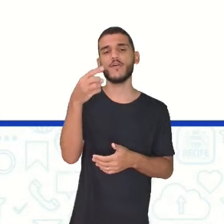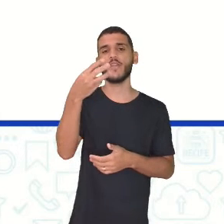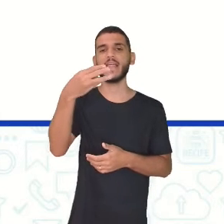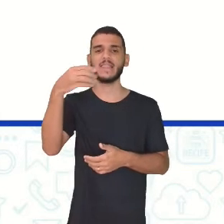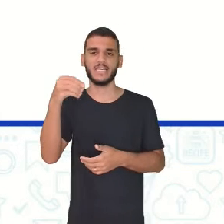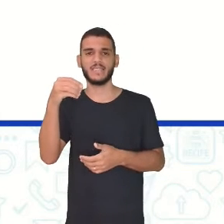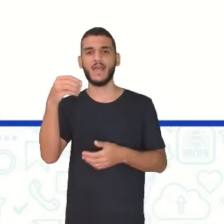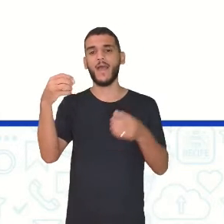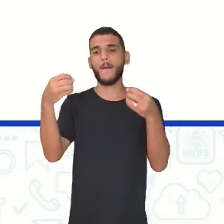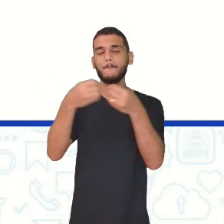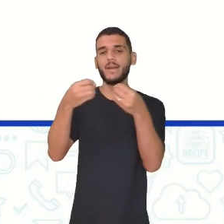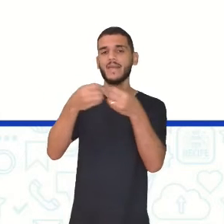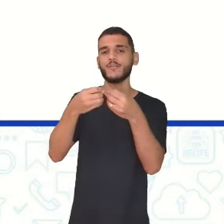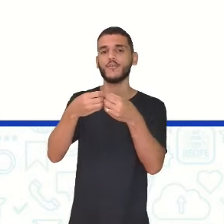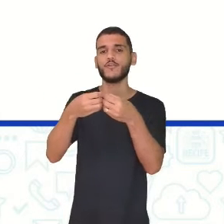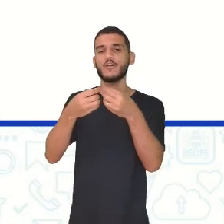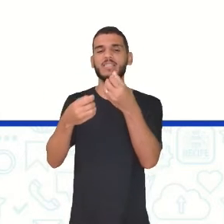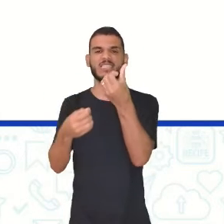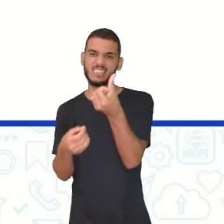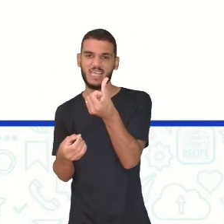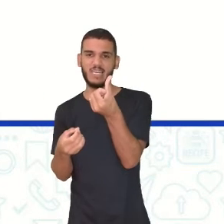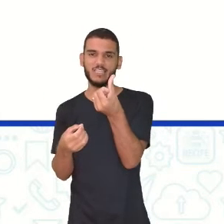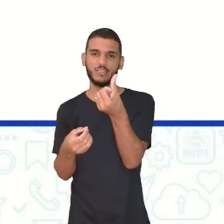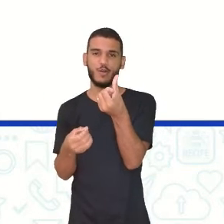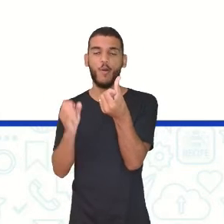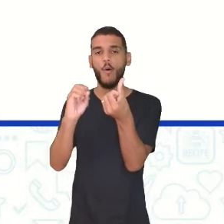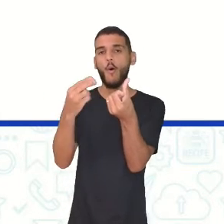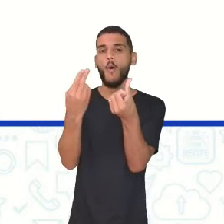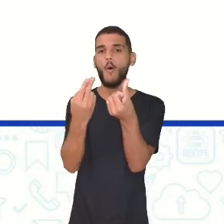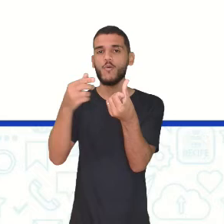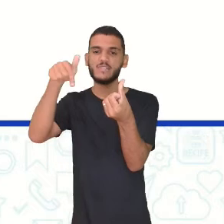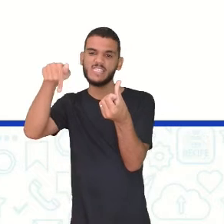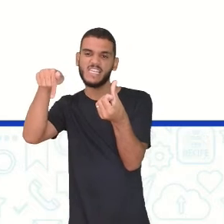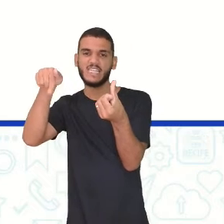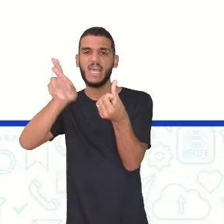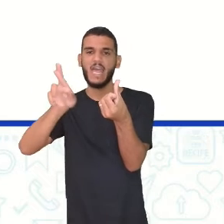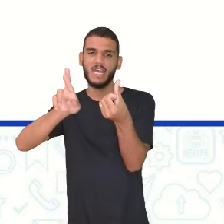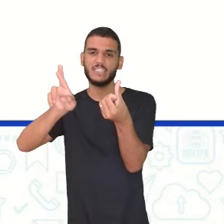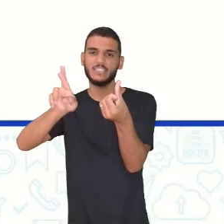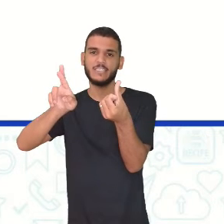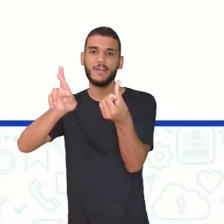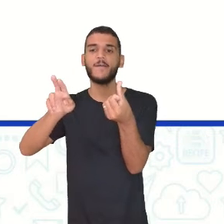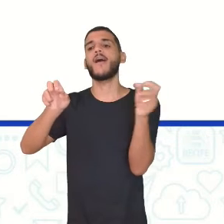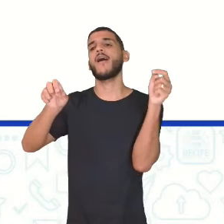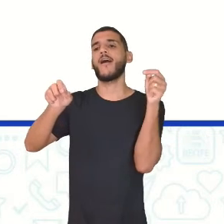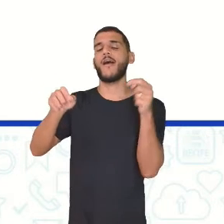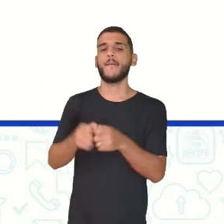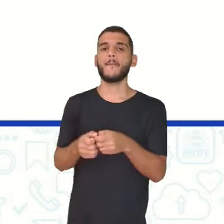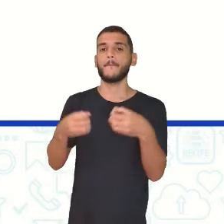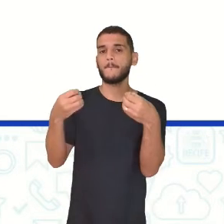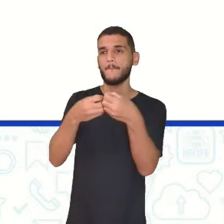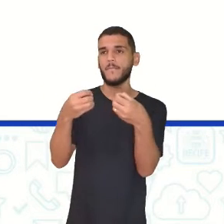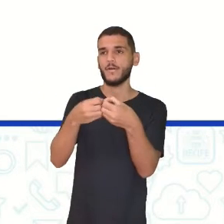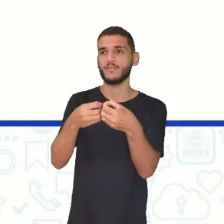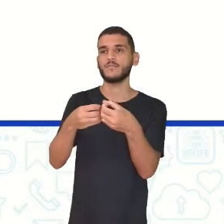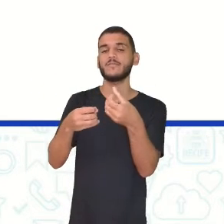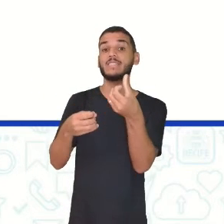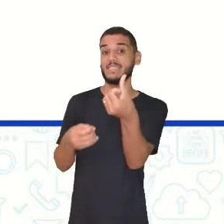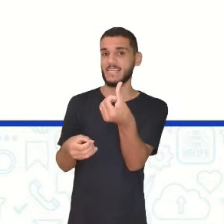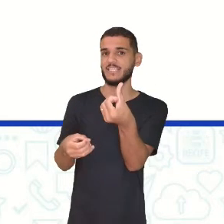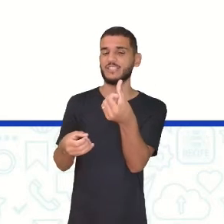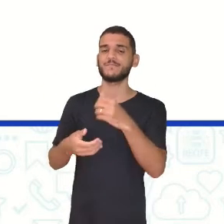6,30 está mais próximo de R$ 6,00 ou de R$ 7,00? Está mais próximo de R$ 7,00.